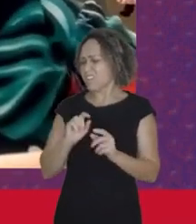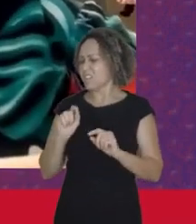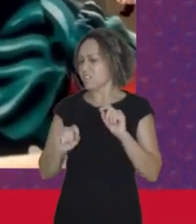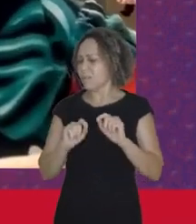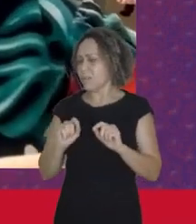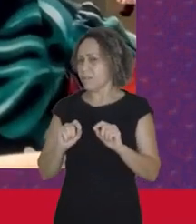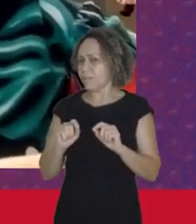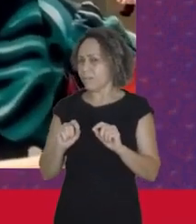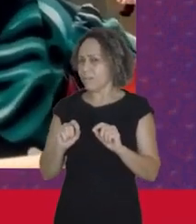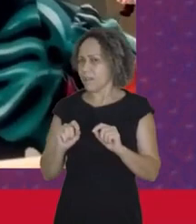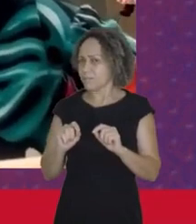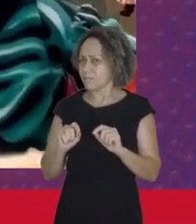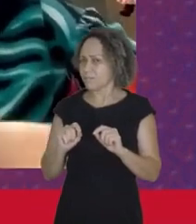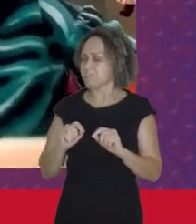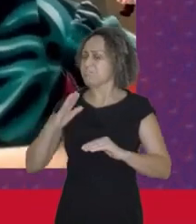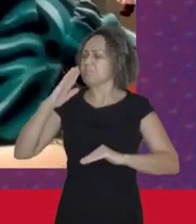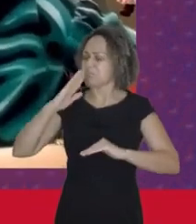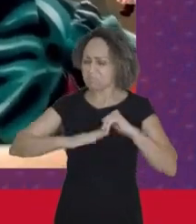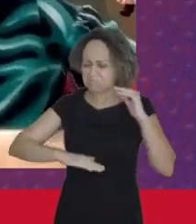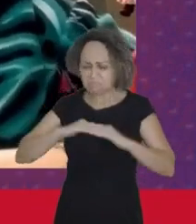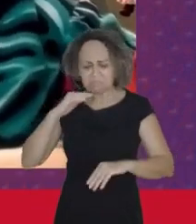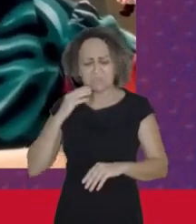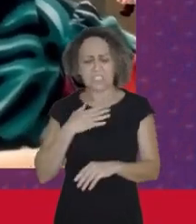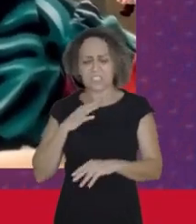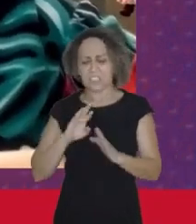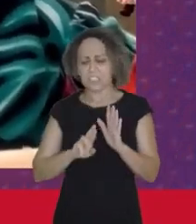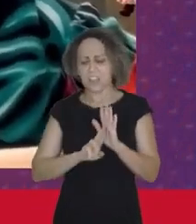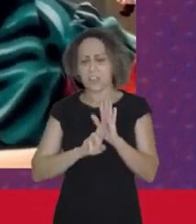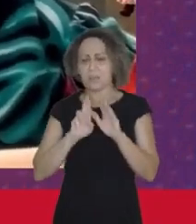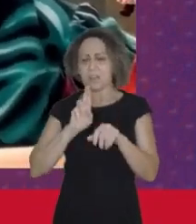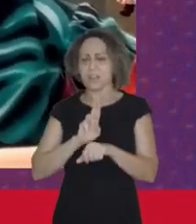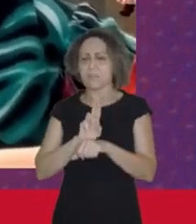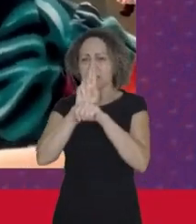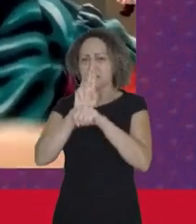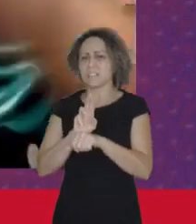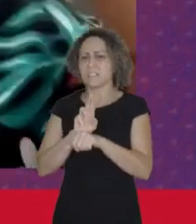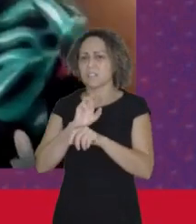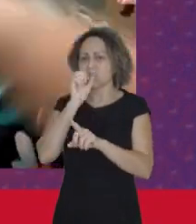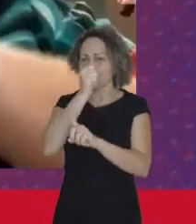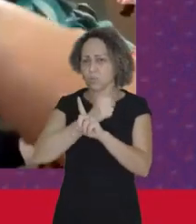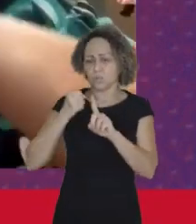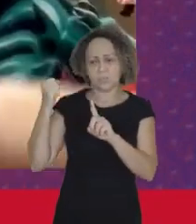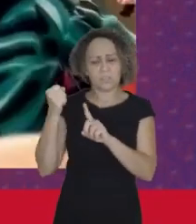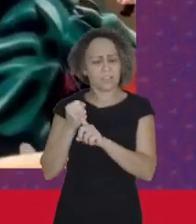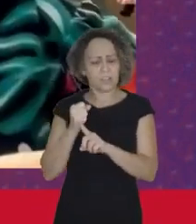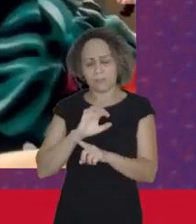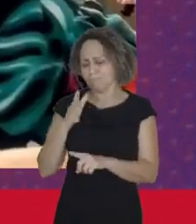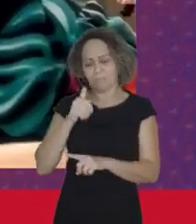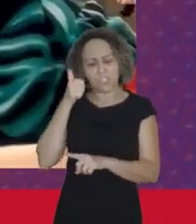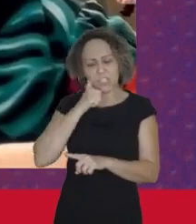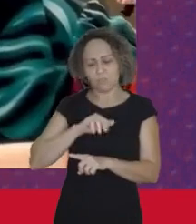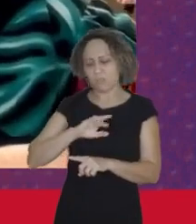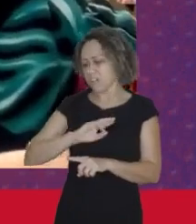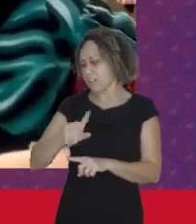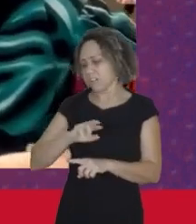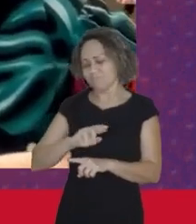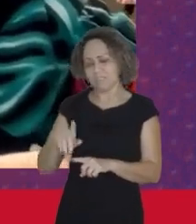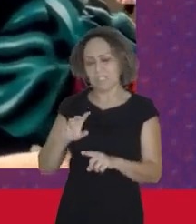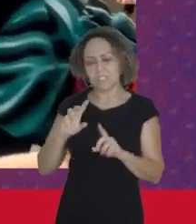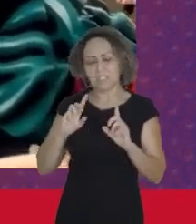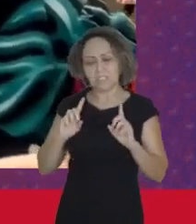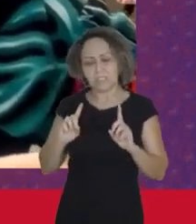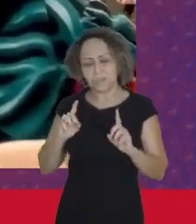na representação social nem de mulheres nem de pessoas com deficiência. Então, ser pessoa com deficiência